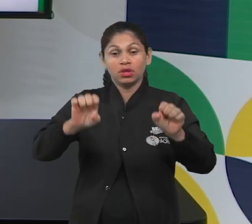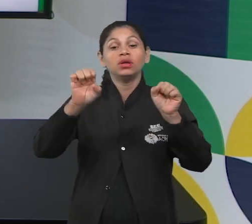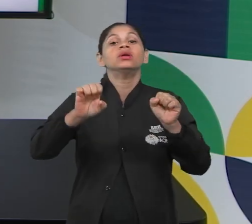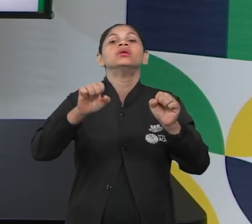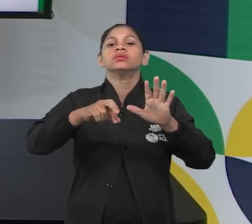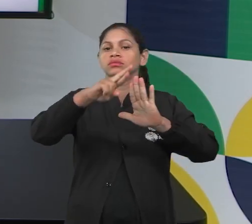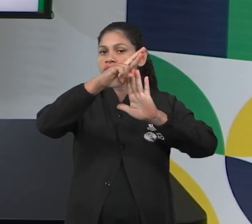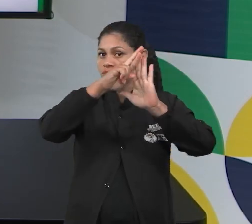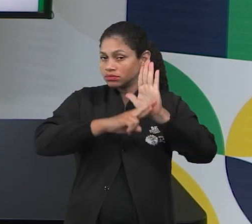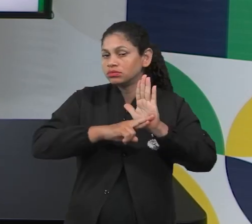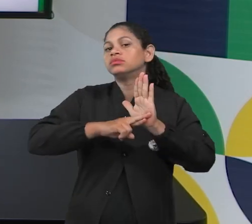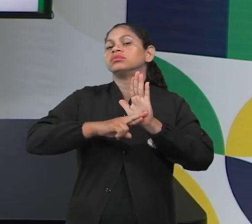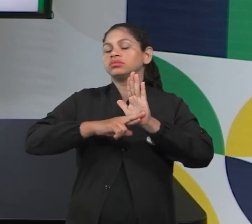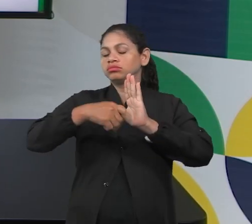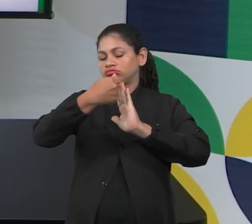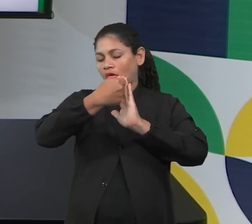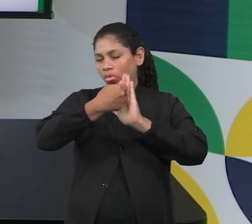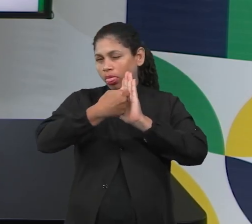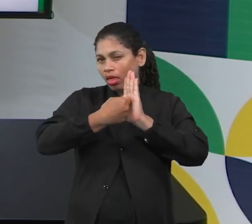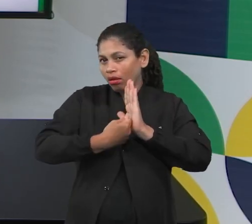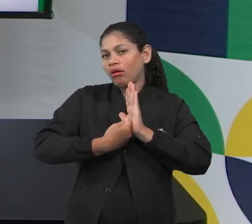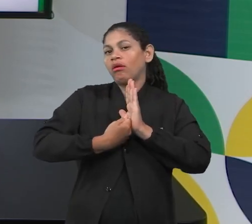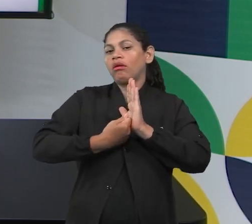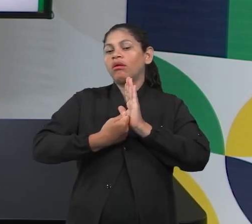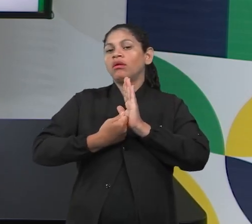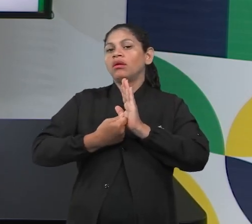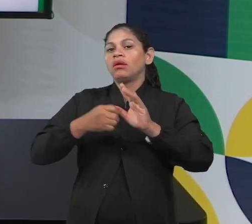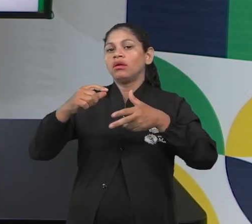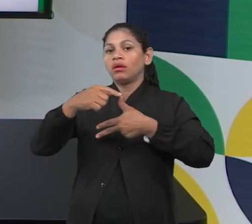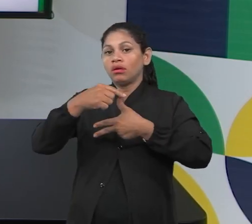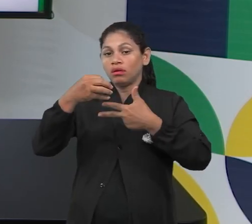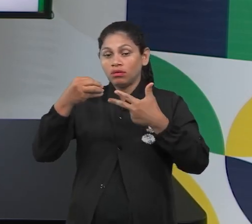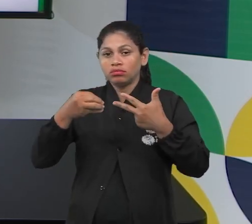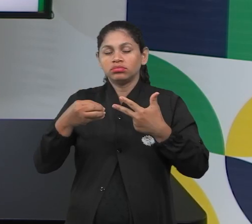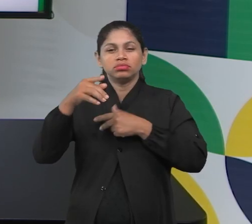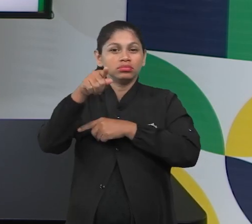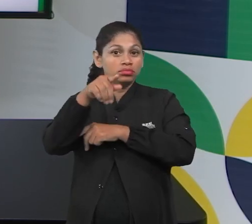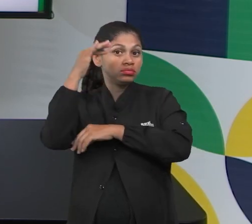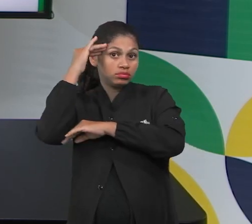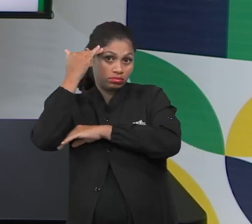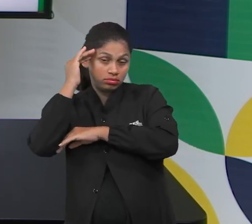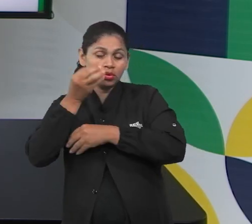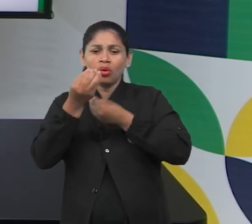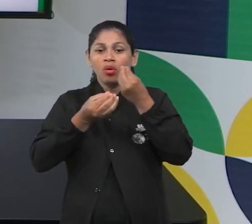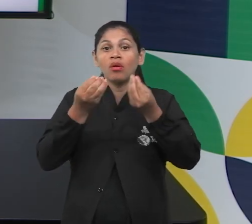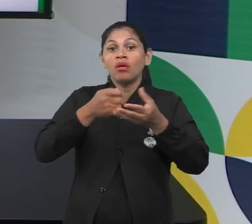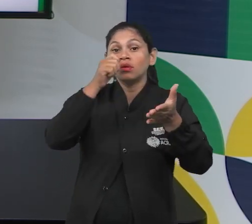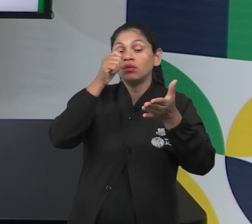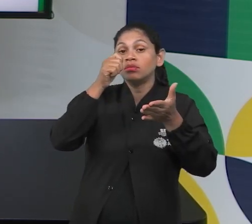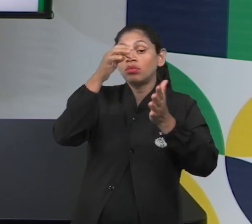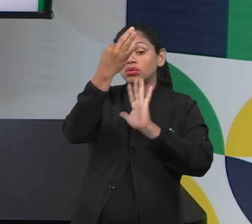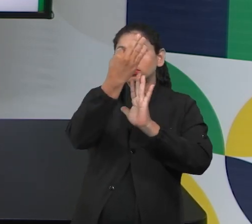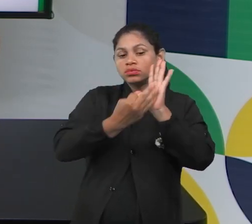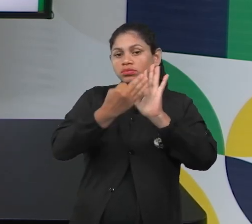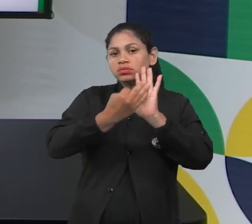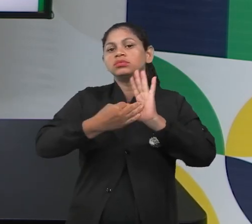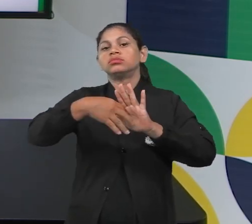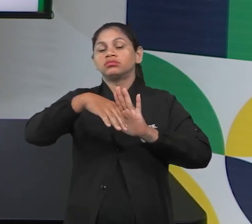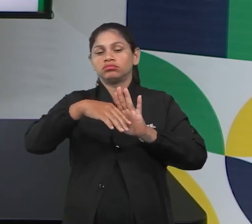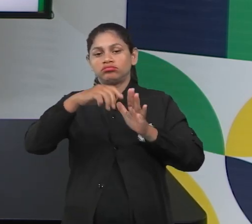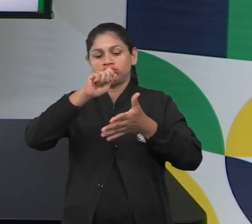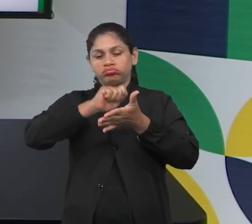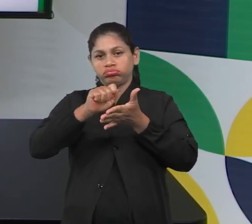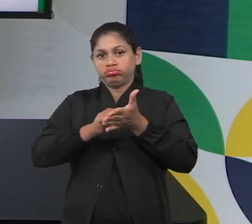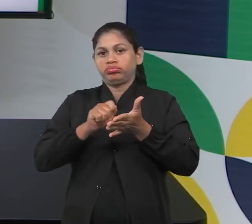redação do Enem, tá? Uma aula introdutória para você entender como que o seu texto deve ser escrito na prova do